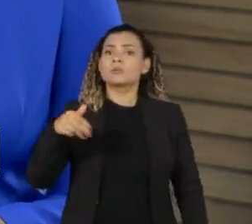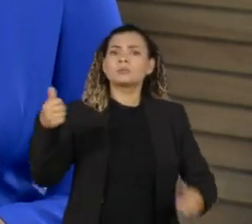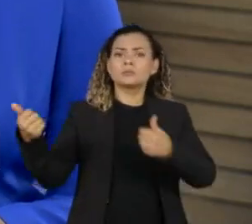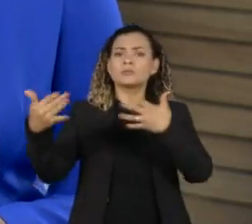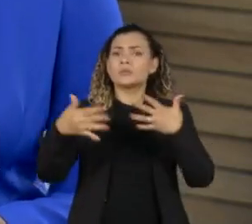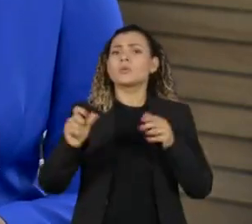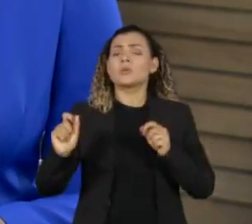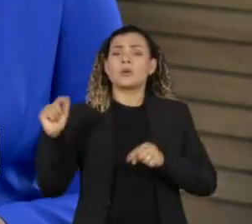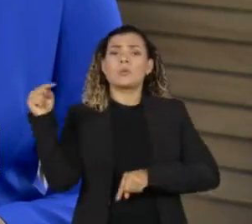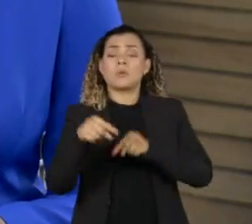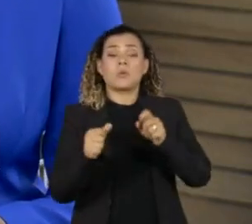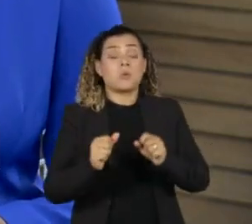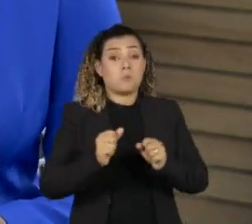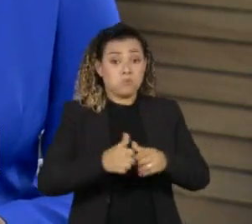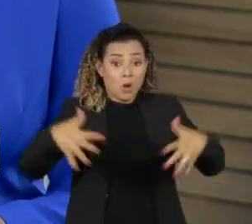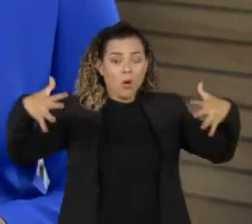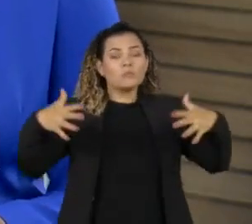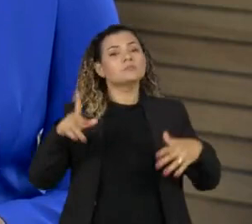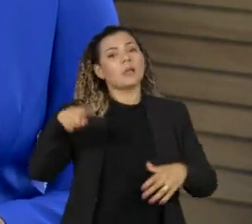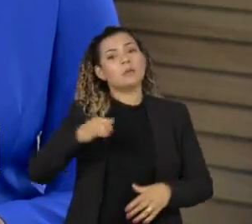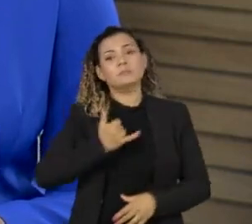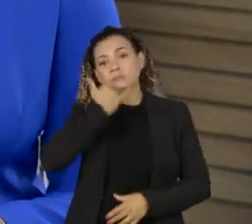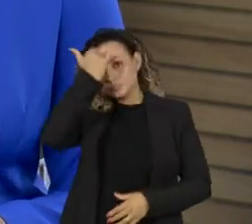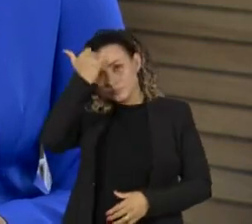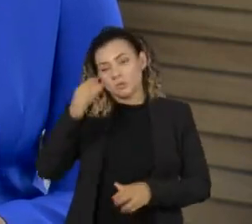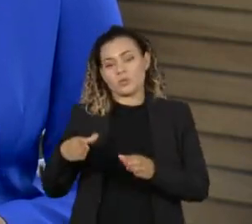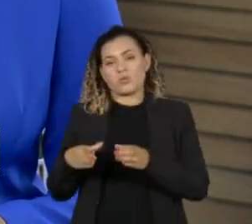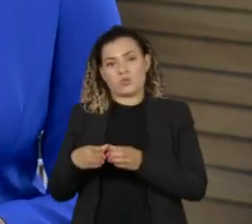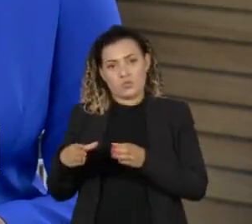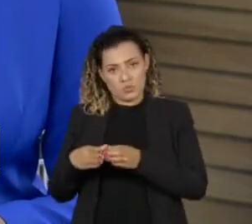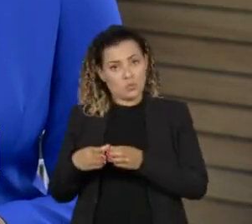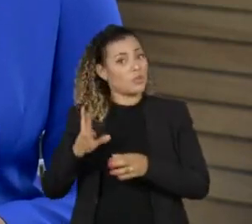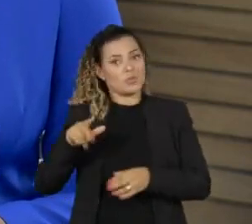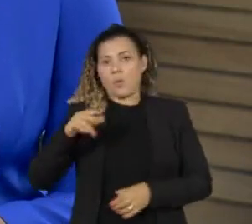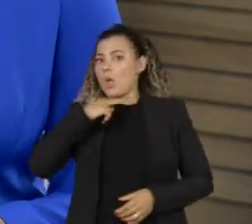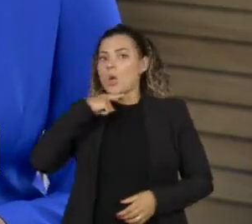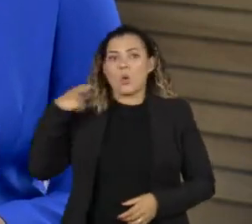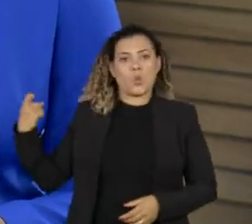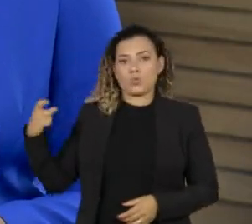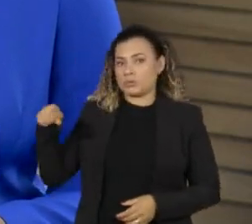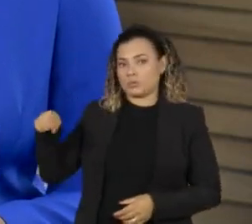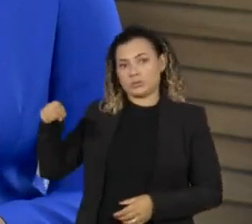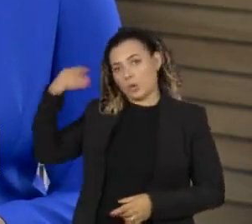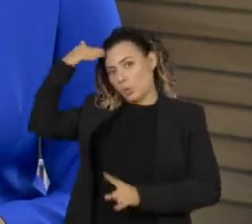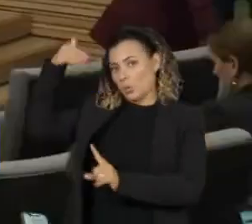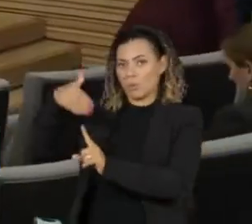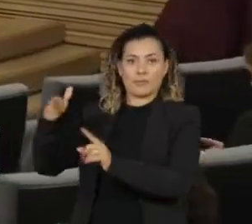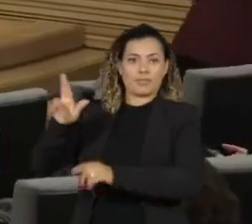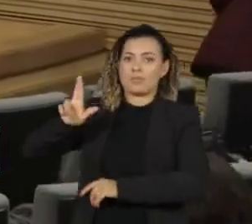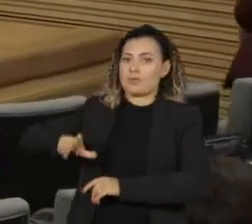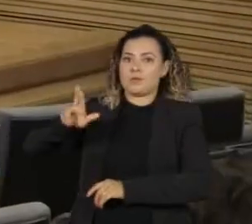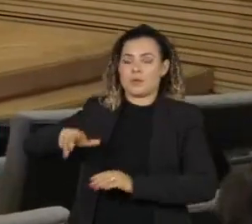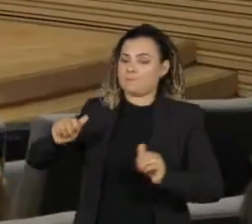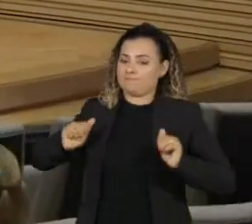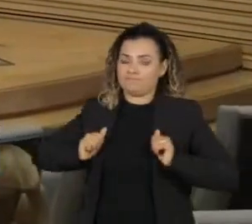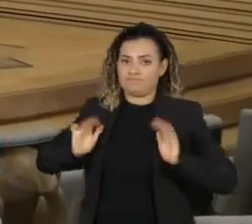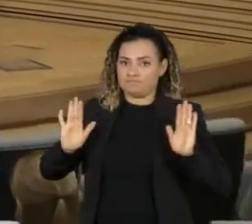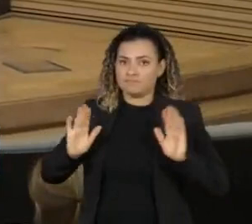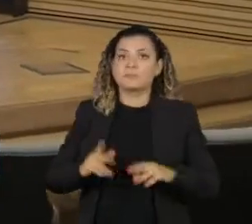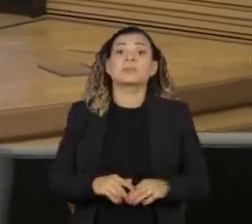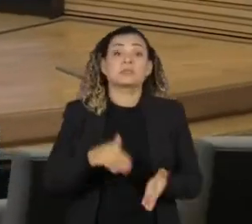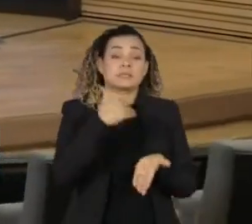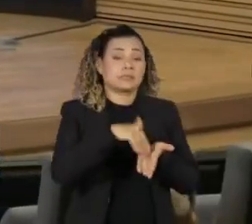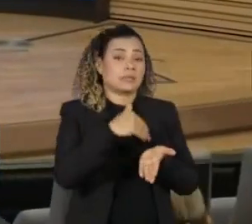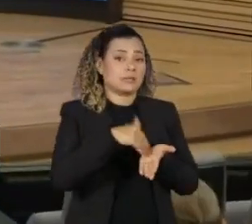provocadas de maneira acidental pelas tropas de Kevin e não pela Rússia como chegou a ser cogitado o secretário